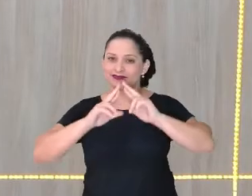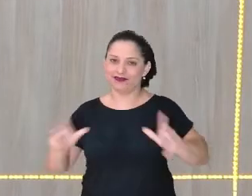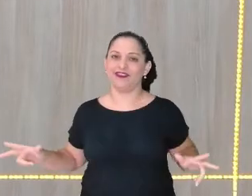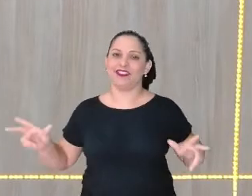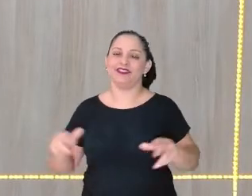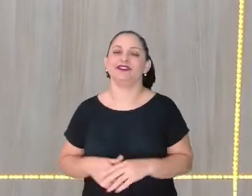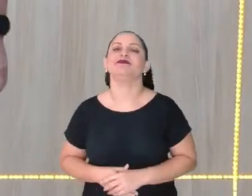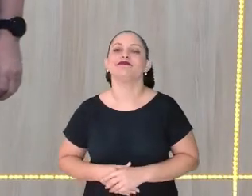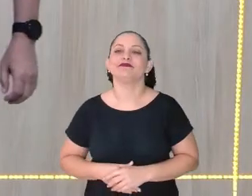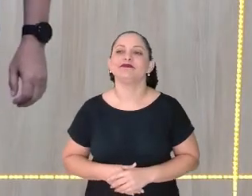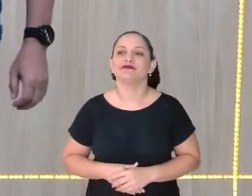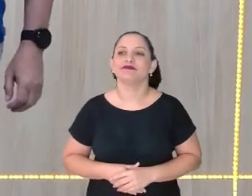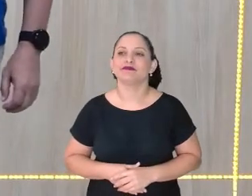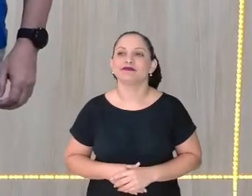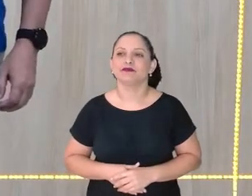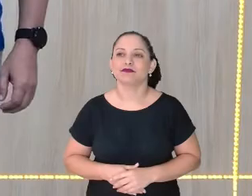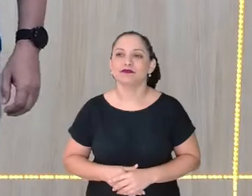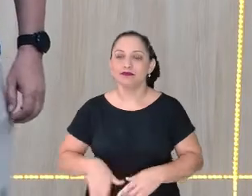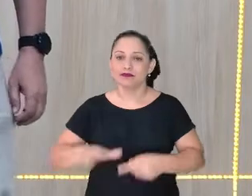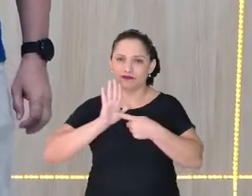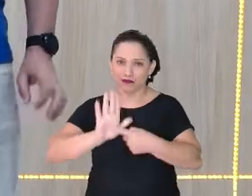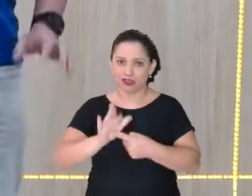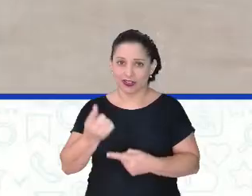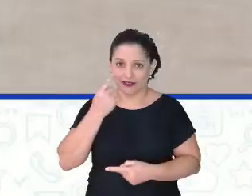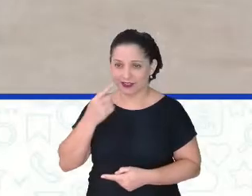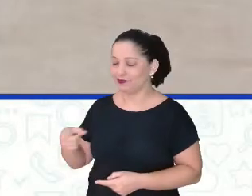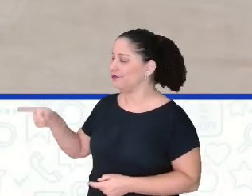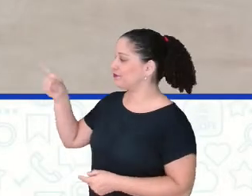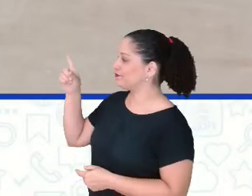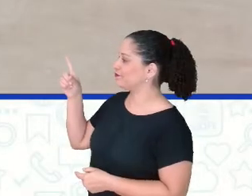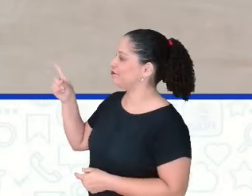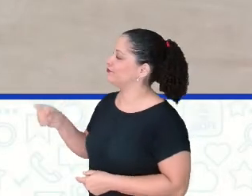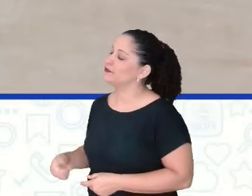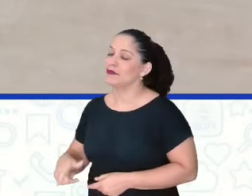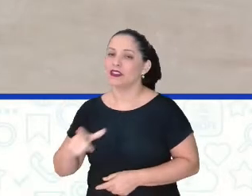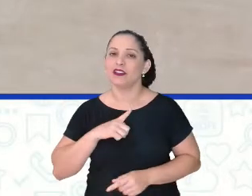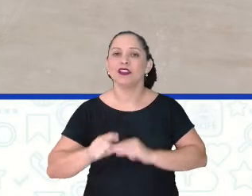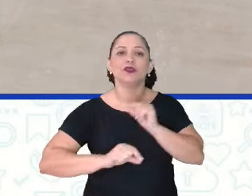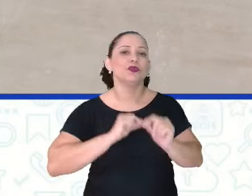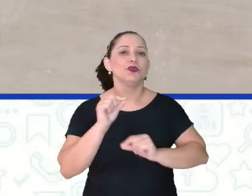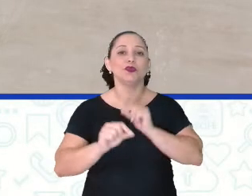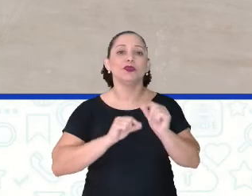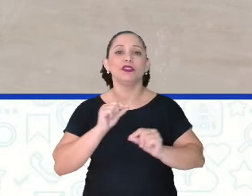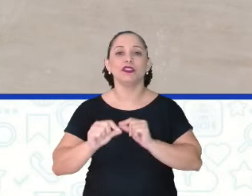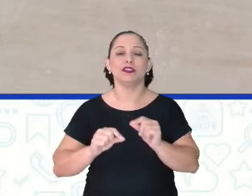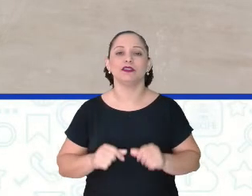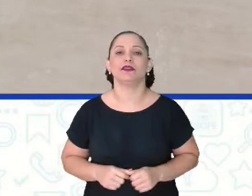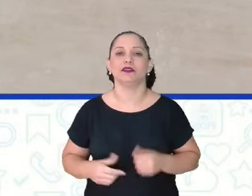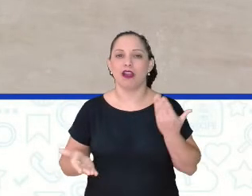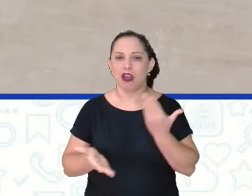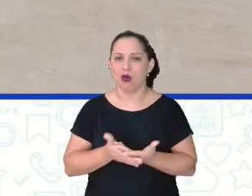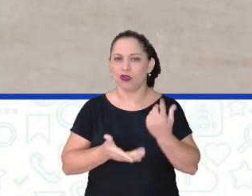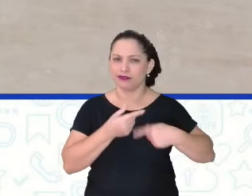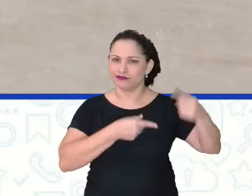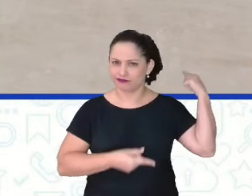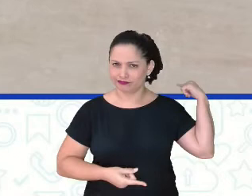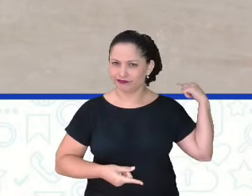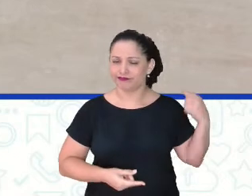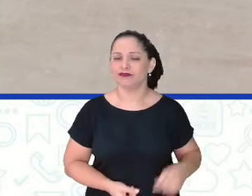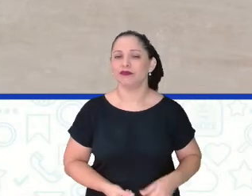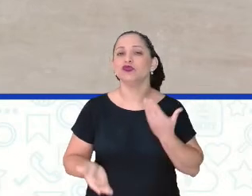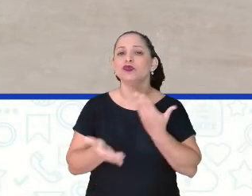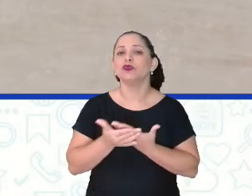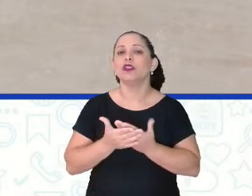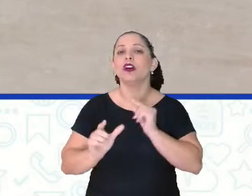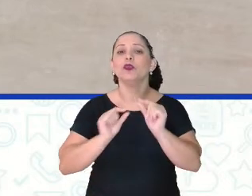Então, adiantando um pouquinho aqui, ó, eu trago para vocês, a gente viu, olha, na aula passada nós trabalhamos